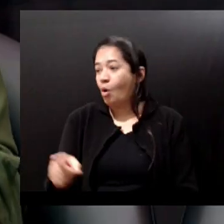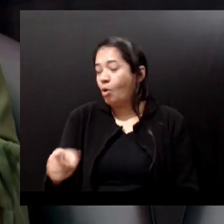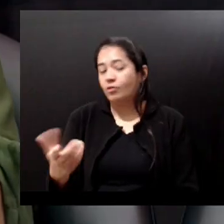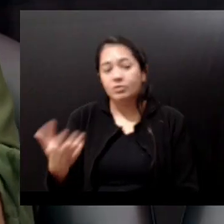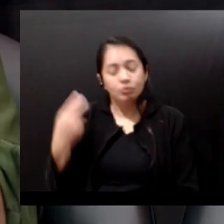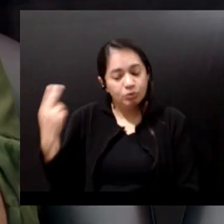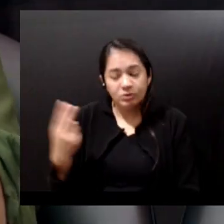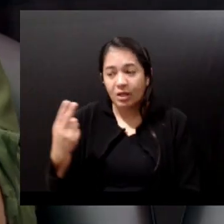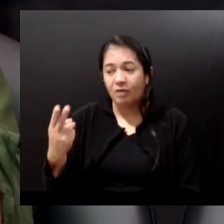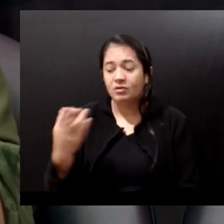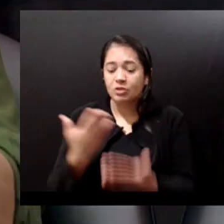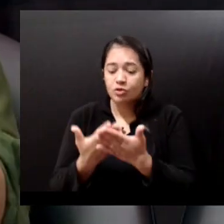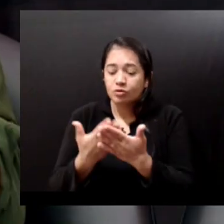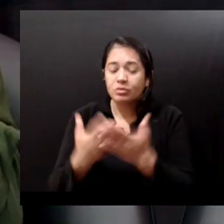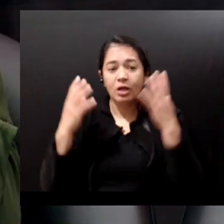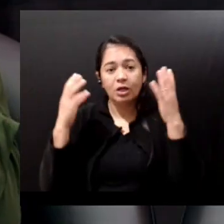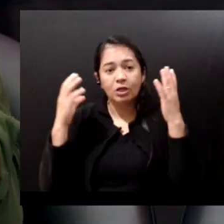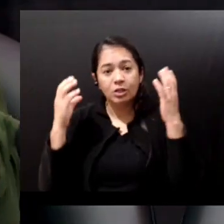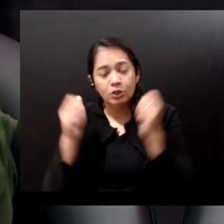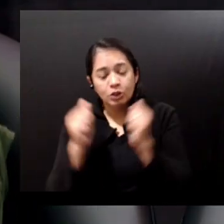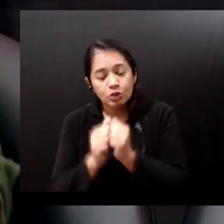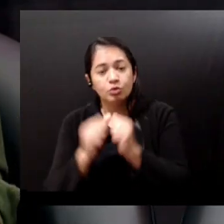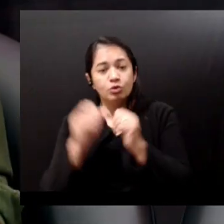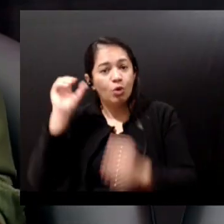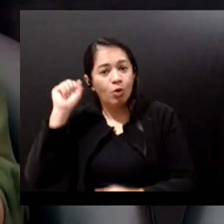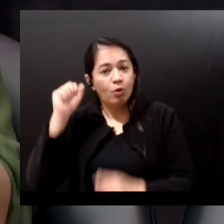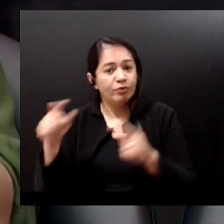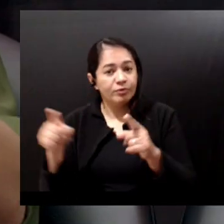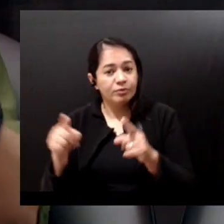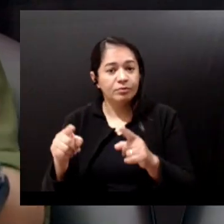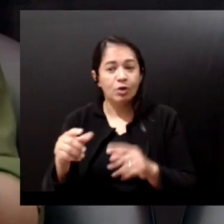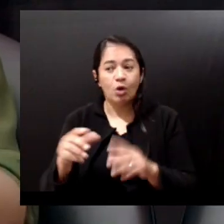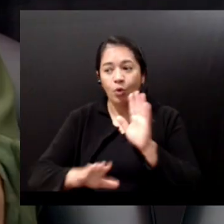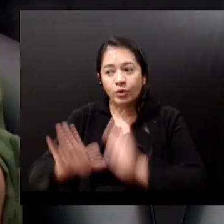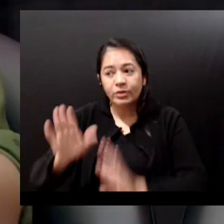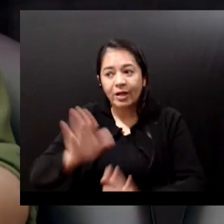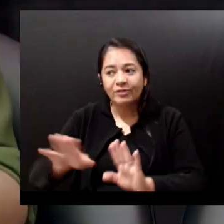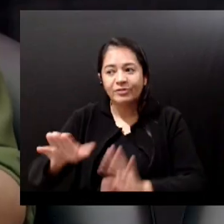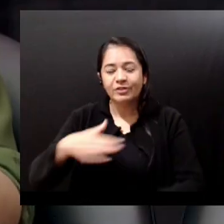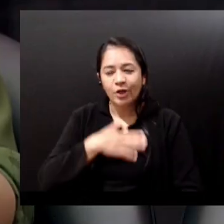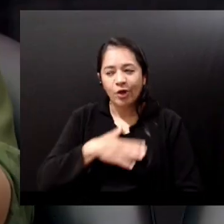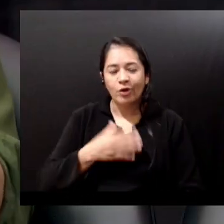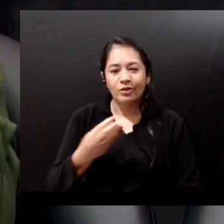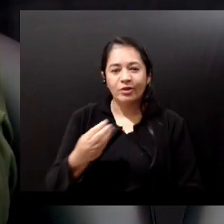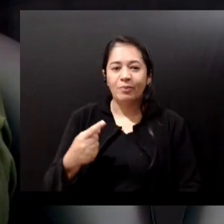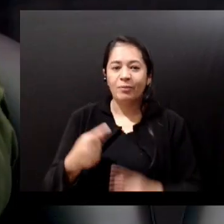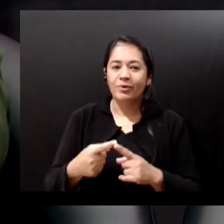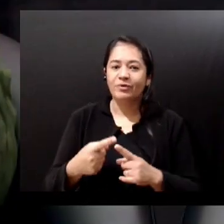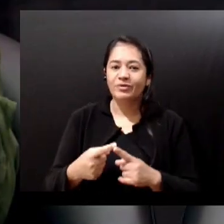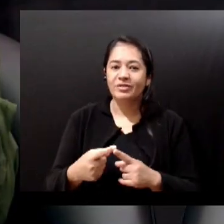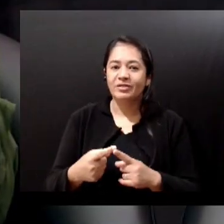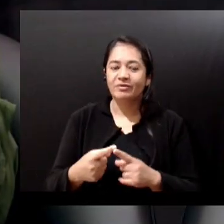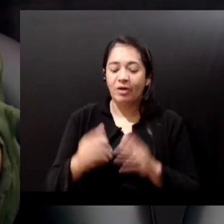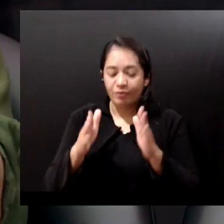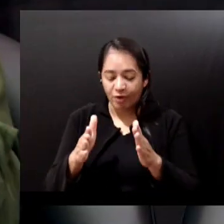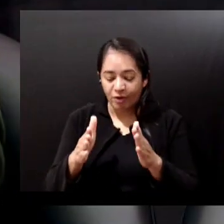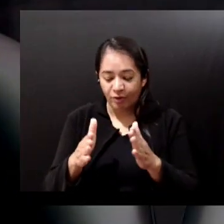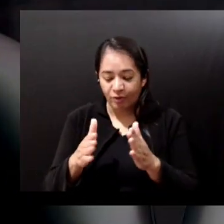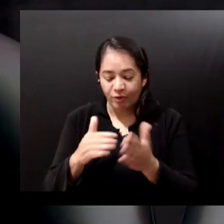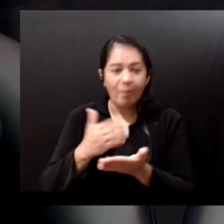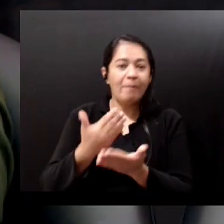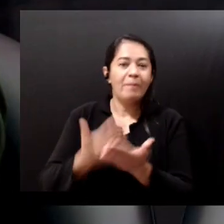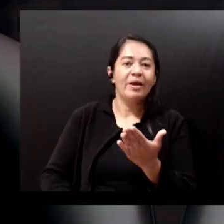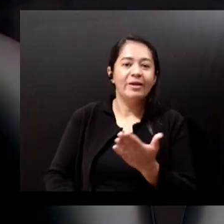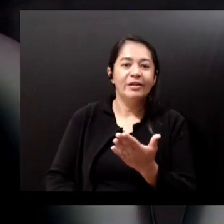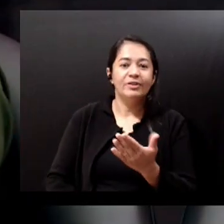né? Cuidado em colocar músicas que você gosta demais também, porque realmente você vai tirar esse foco. Talvez tentar, se você quer colocar uma música, aquilo